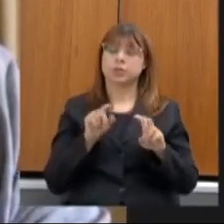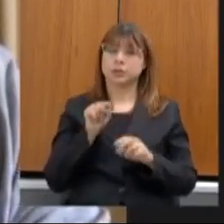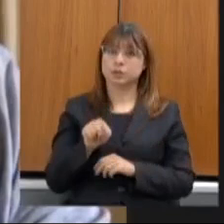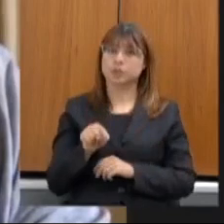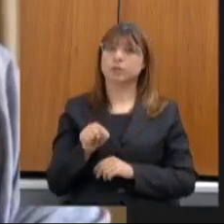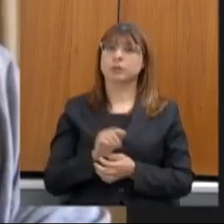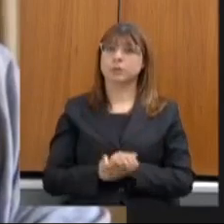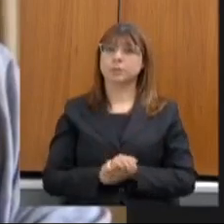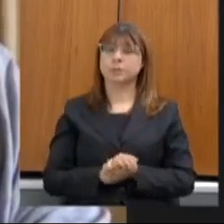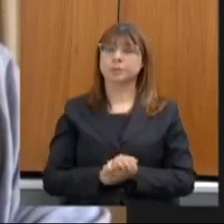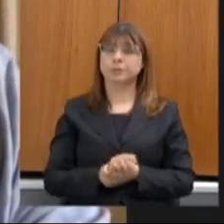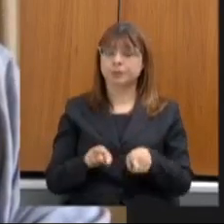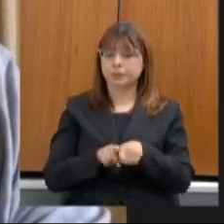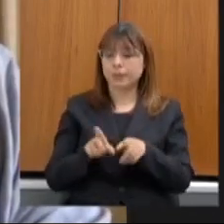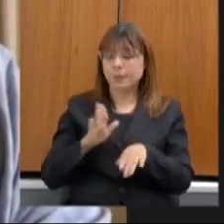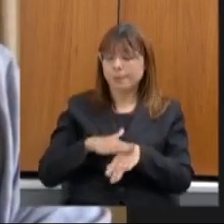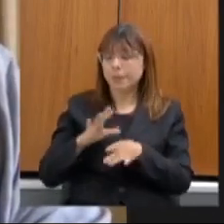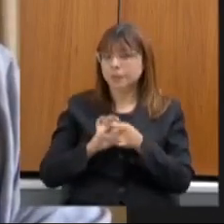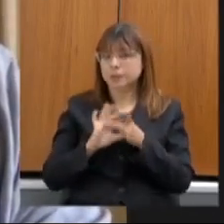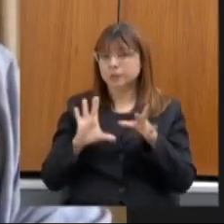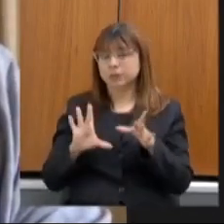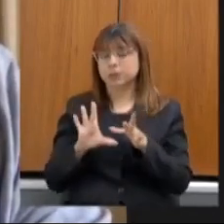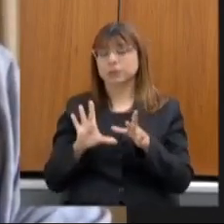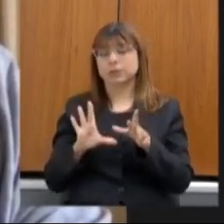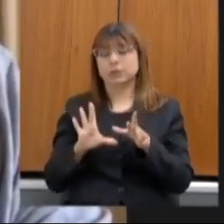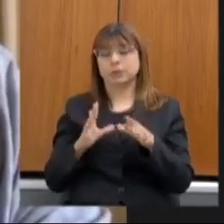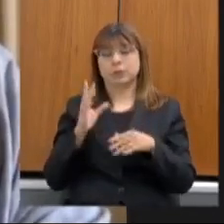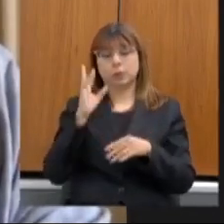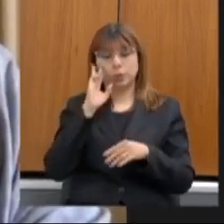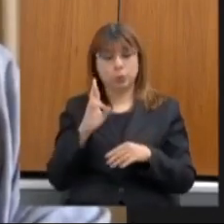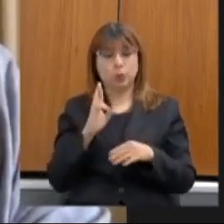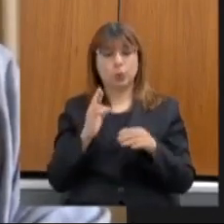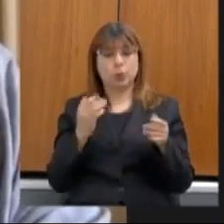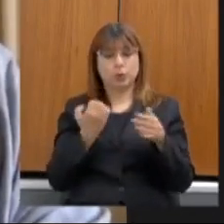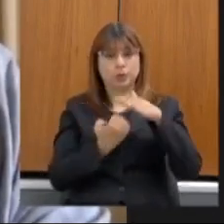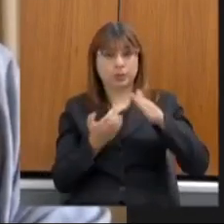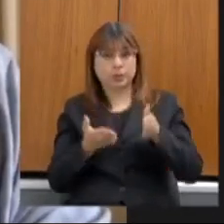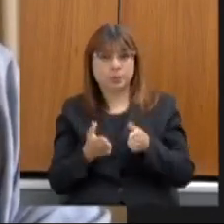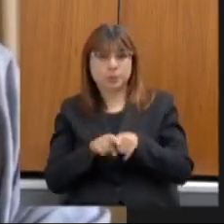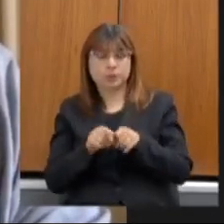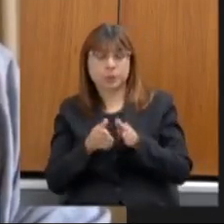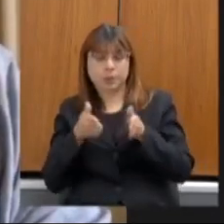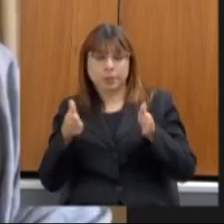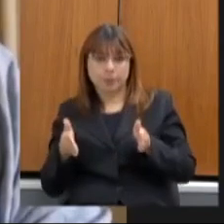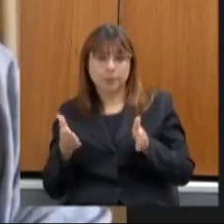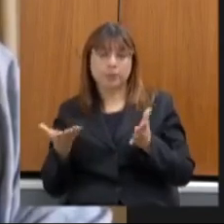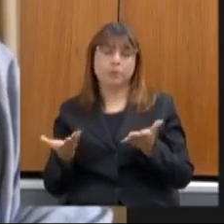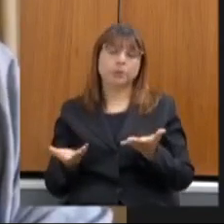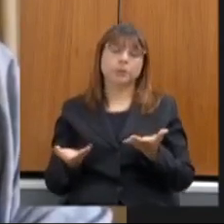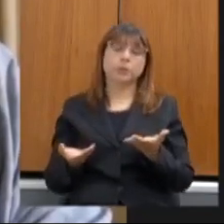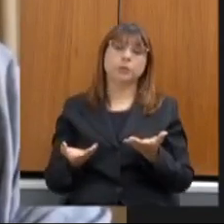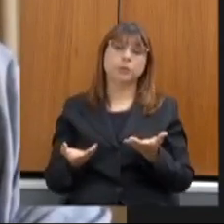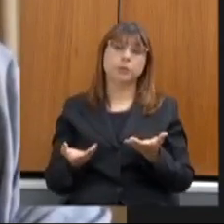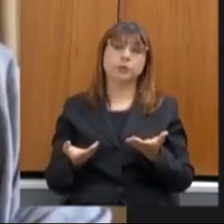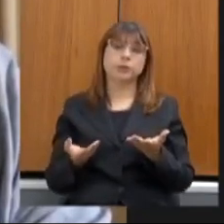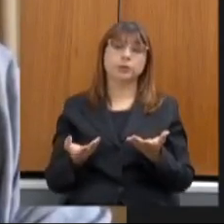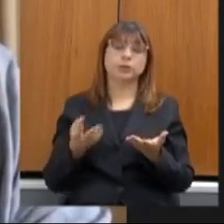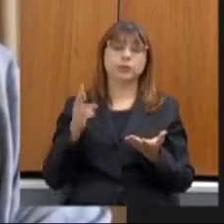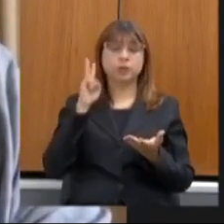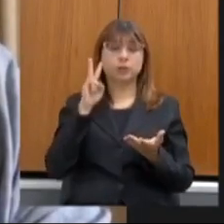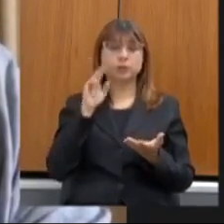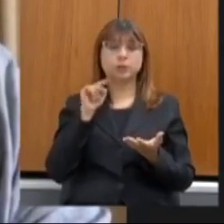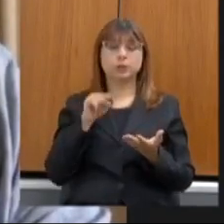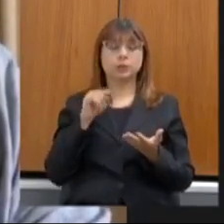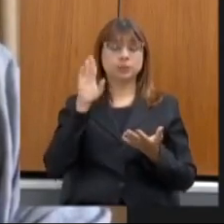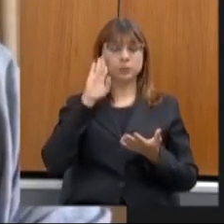trazendo mais É verdade para o pequeno e microempreendedor em branco liberalismo é sempre focados Os Pequenos empreendedores